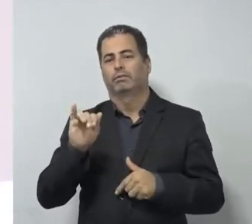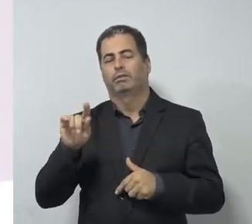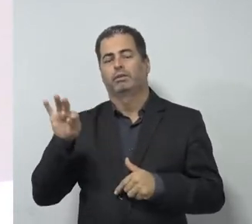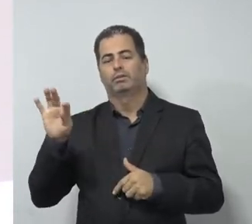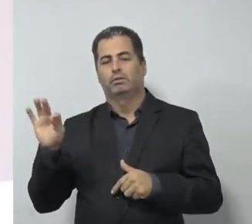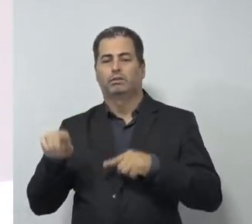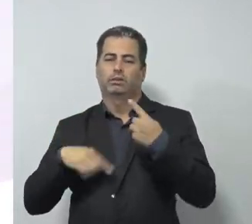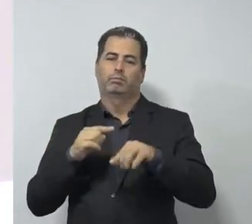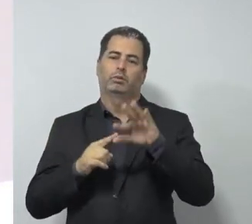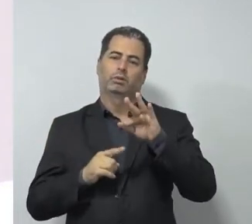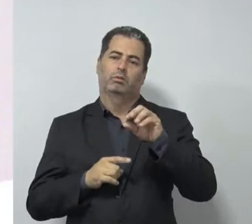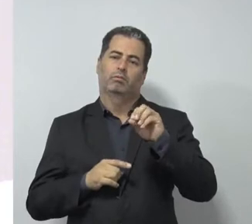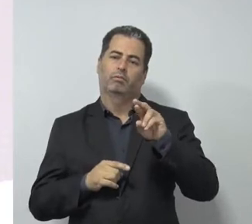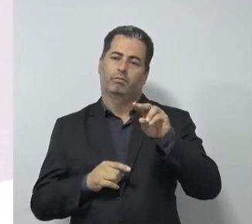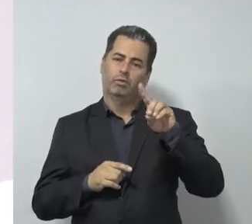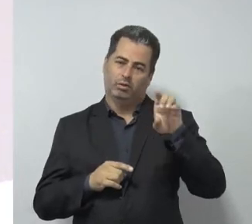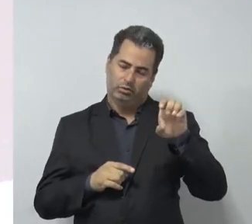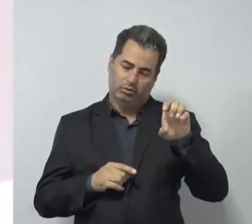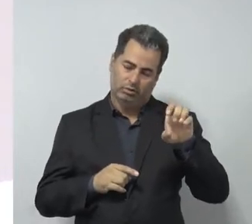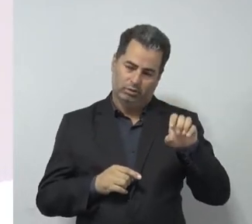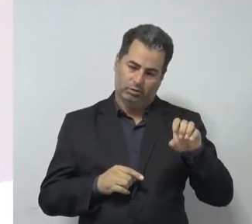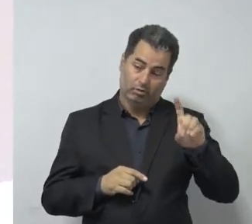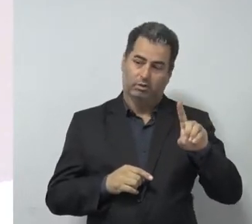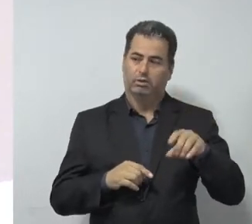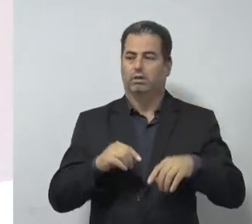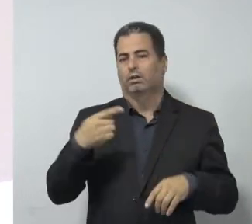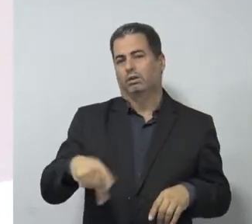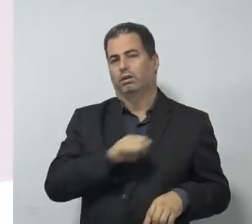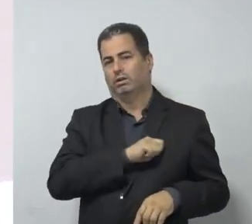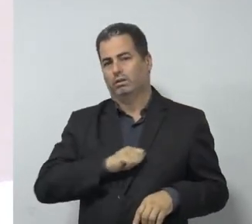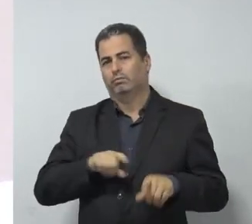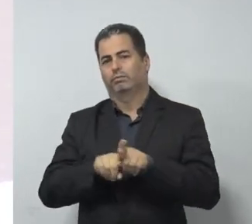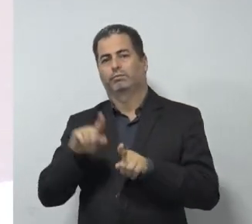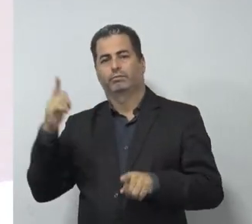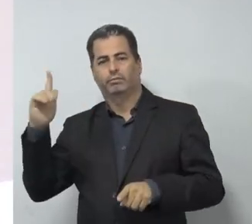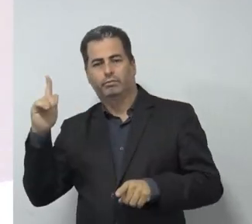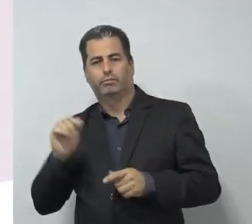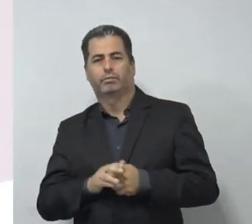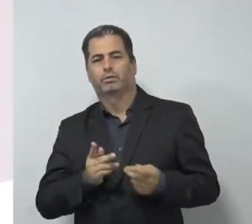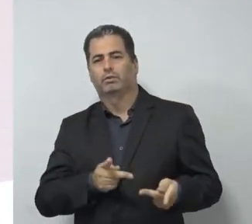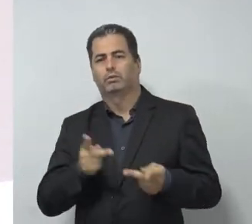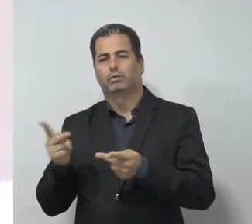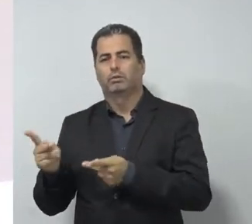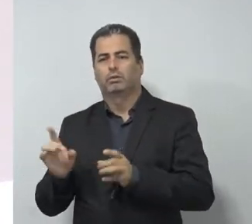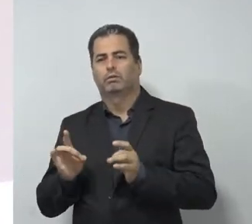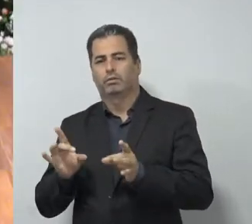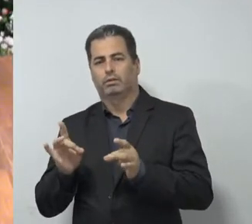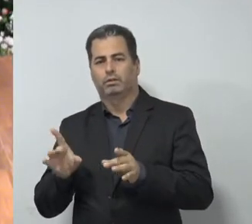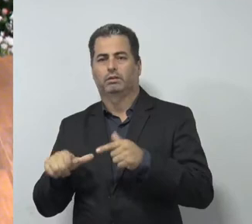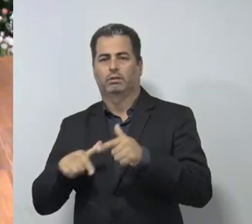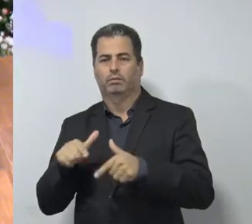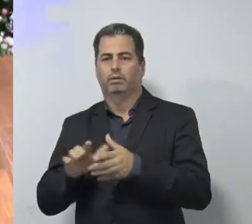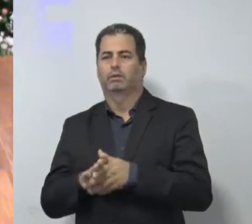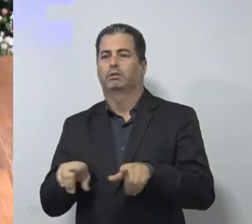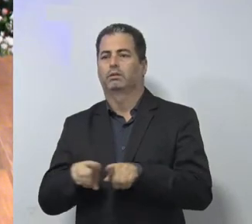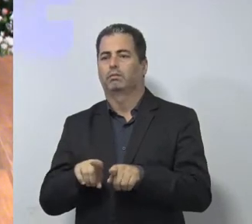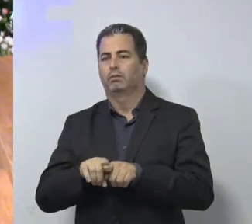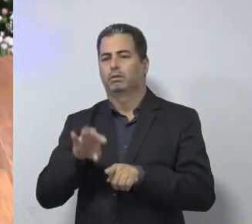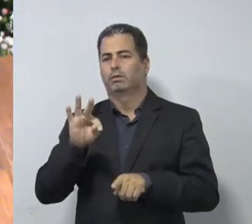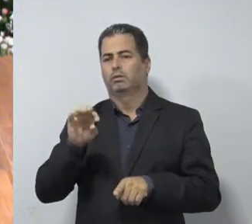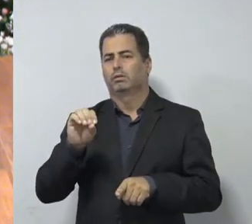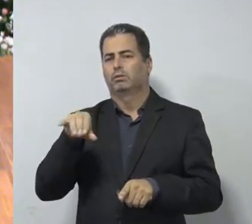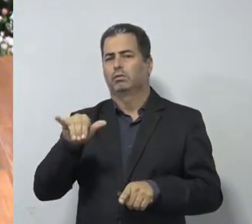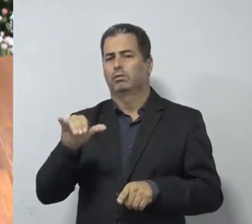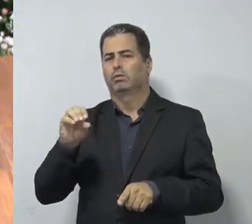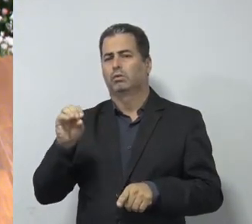Ford, Anápolis e Goiânia, onde foi convidada para ser responsável por vendas diretas. Também está na Toyota, se apaixonando